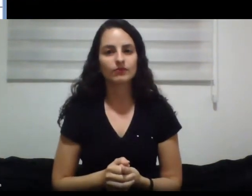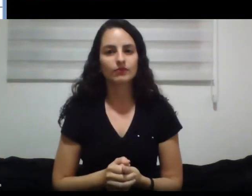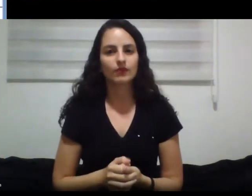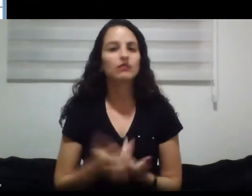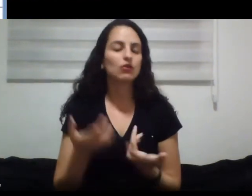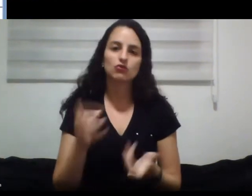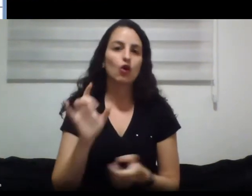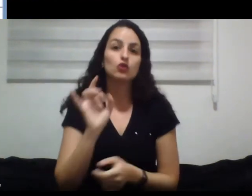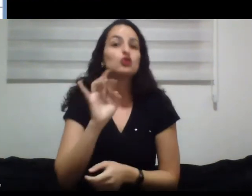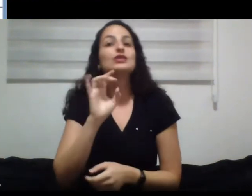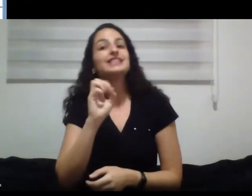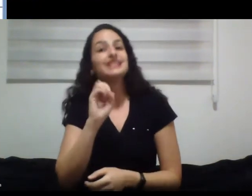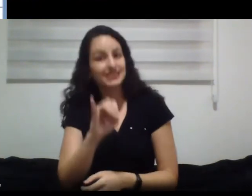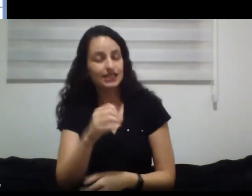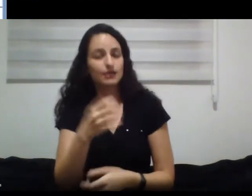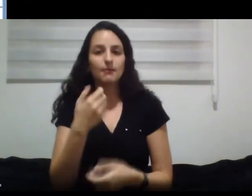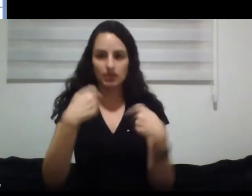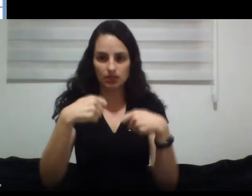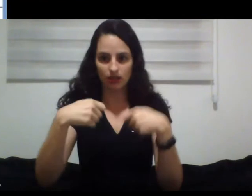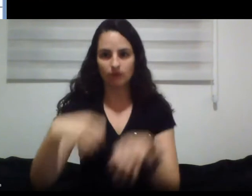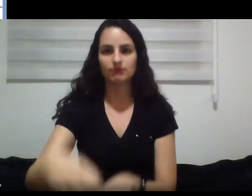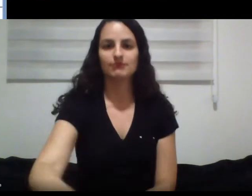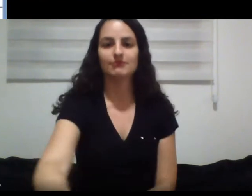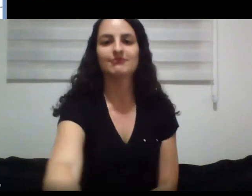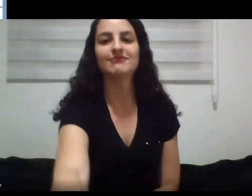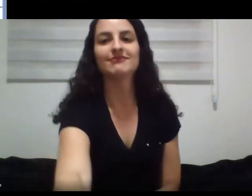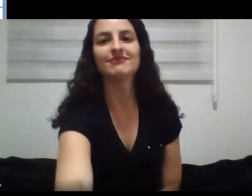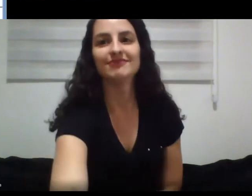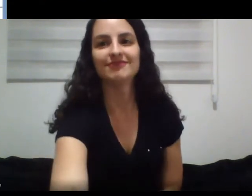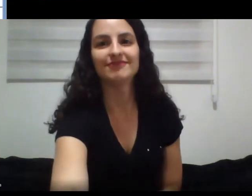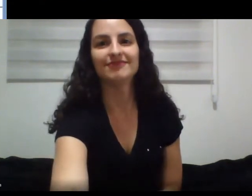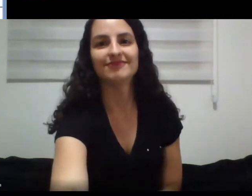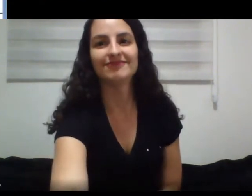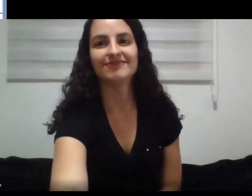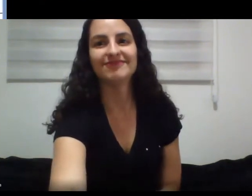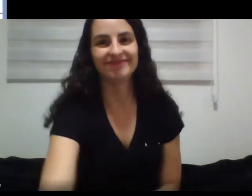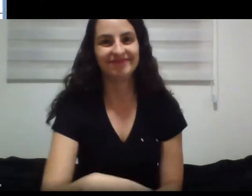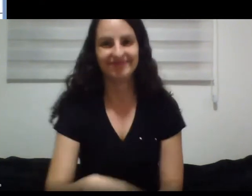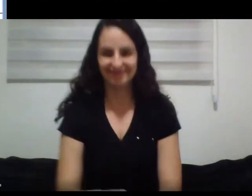bom? Isso daqui eu preciso preencher ainda.